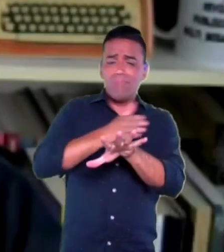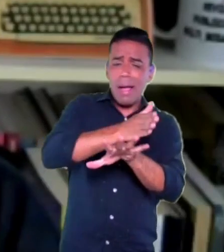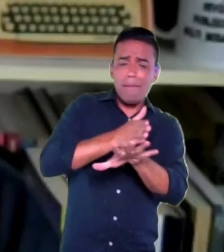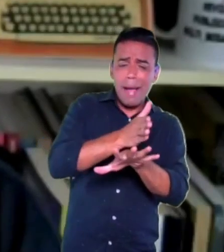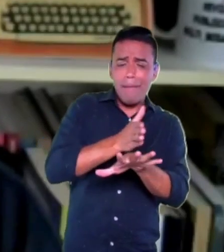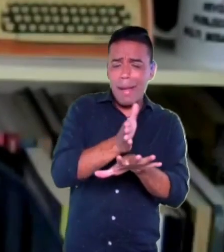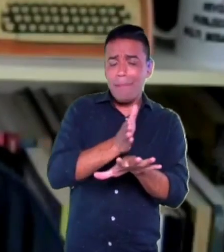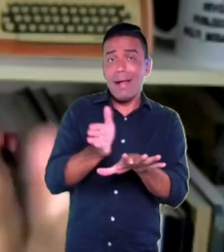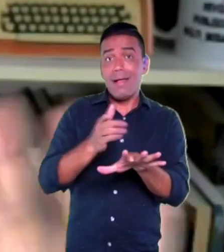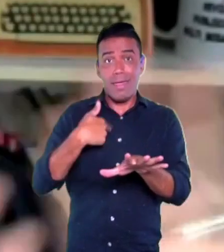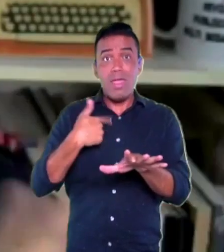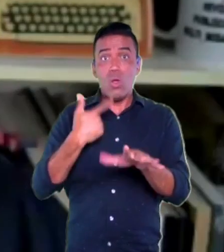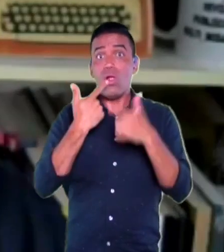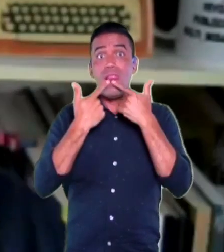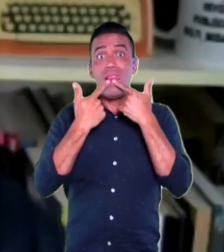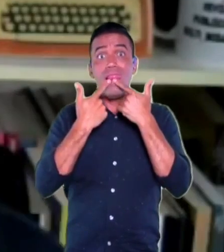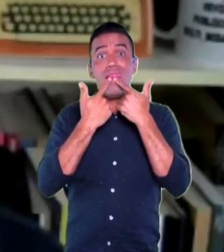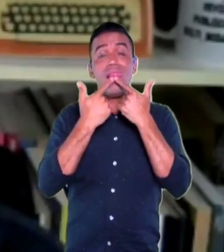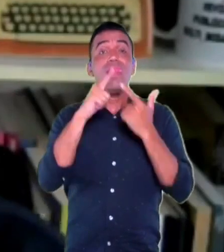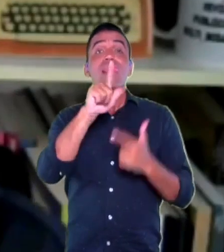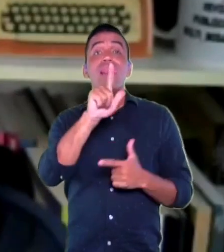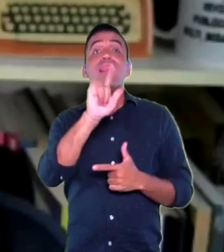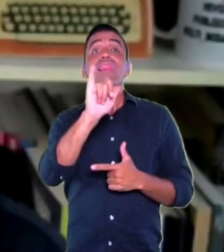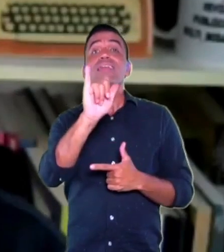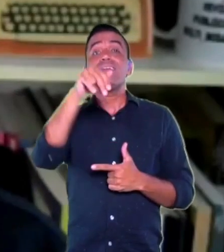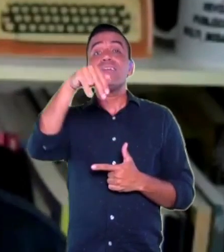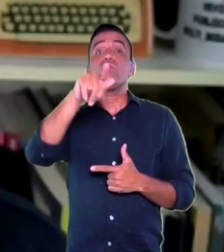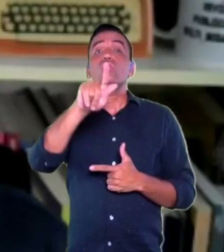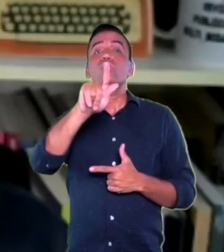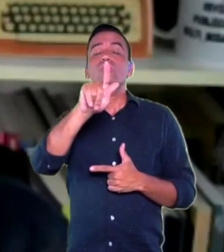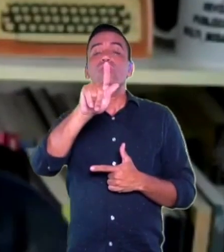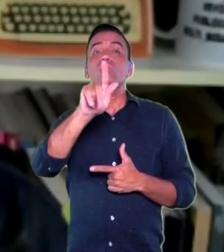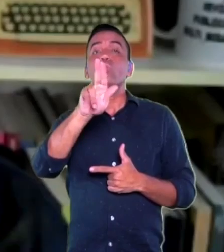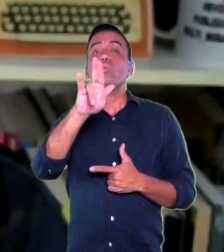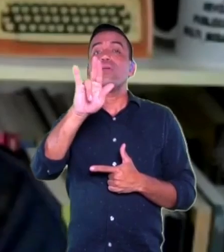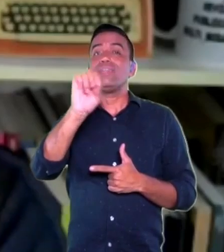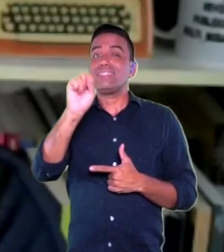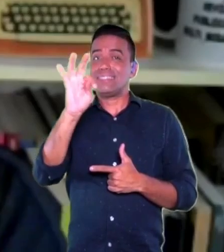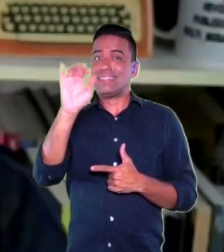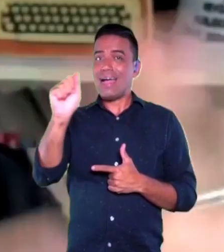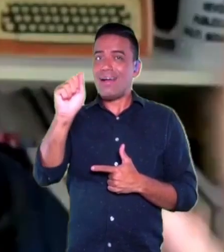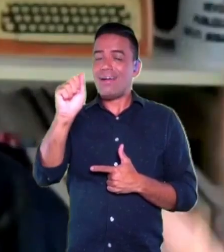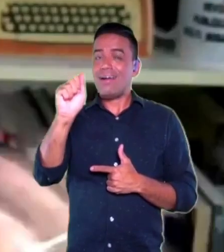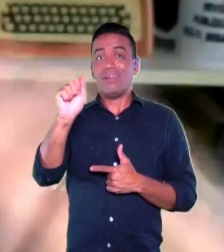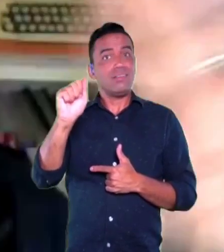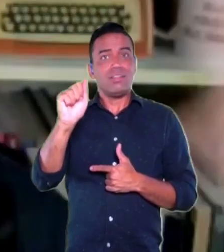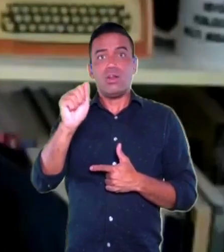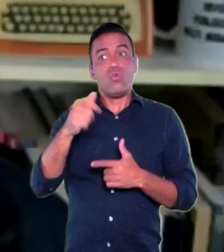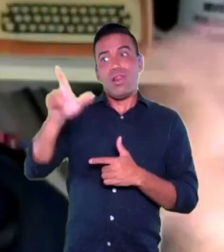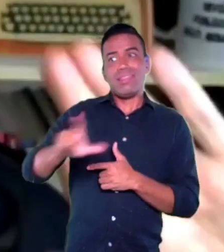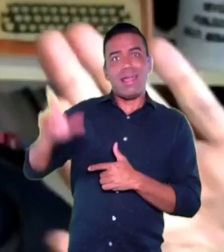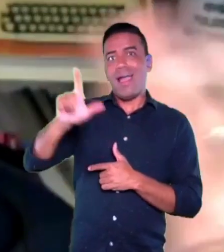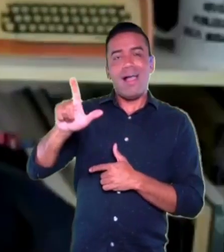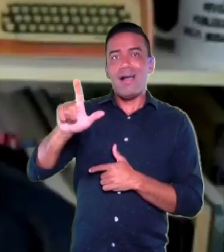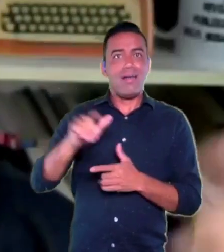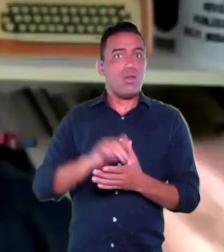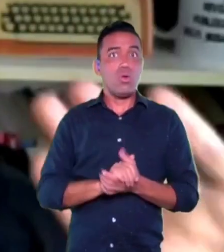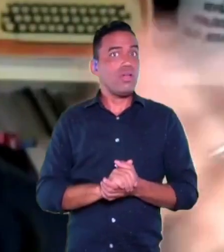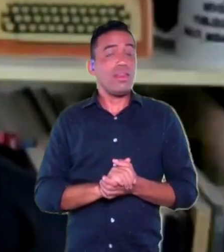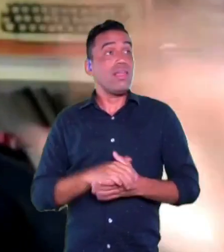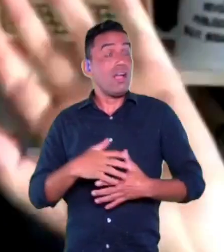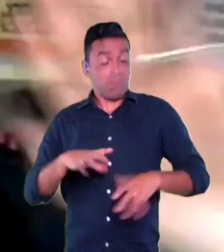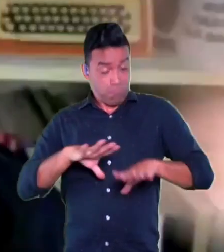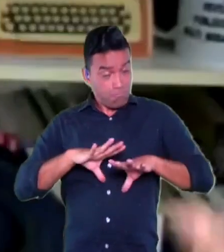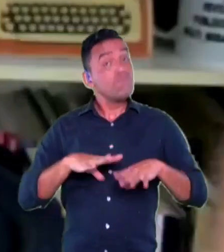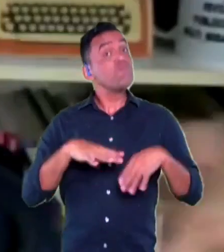eu sou linguista, né? Eu não fui para os estudos literários. E muito foi por isso, assim, eu queria me manter um pouco selvagem. Eu